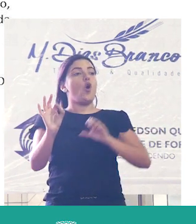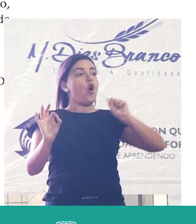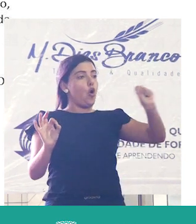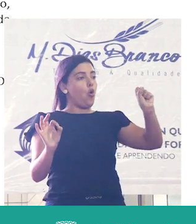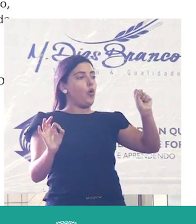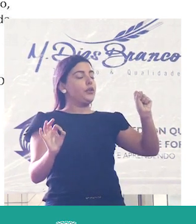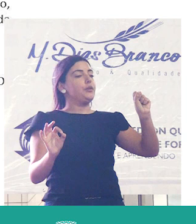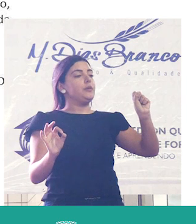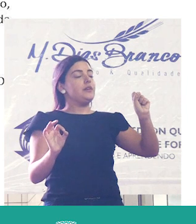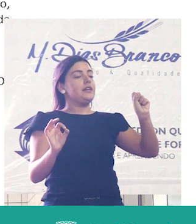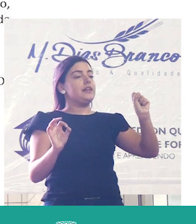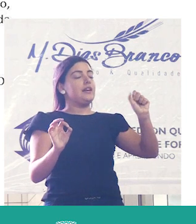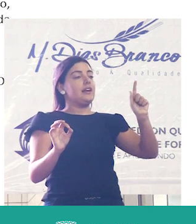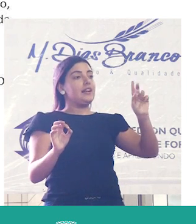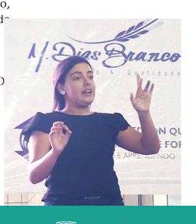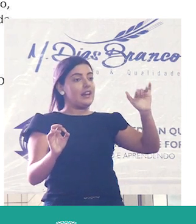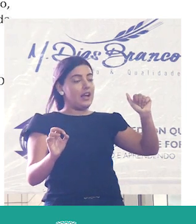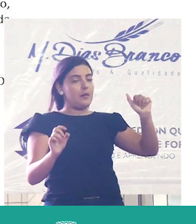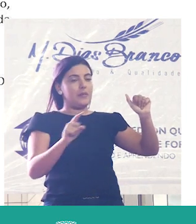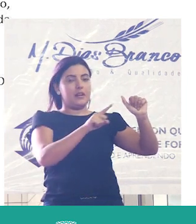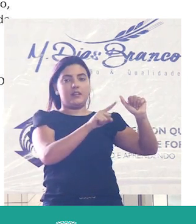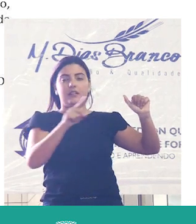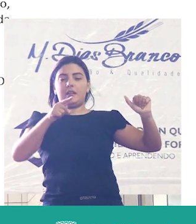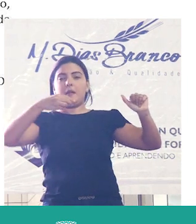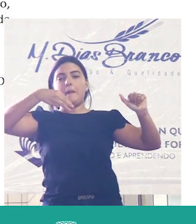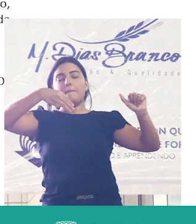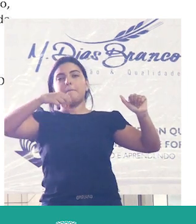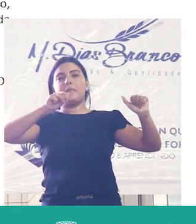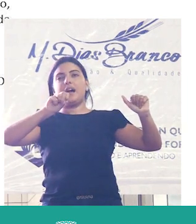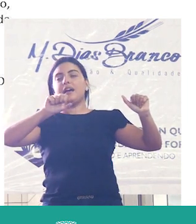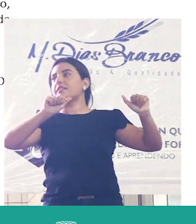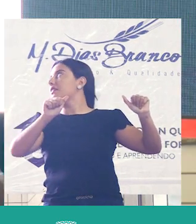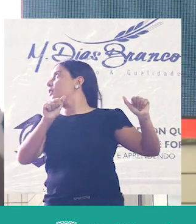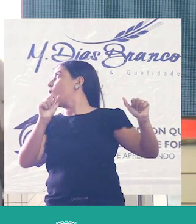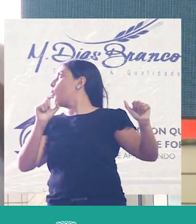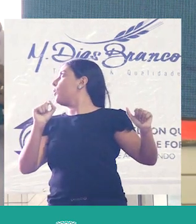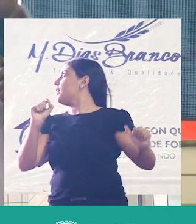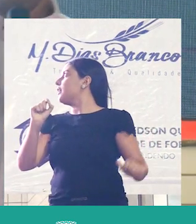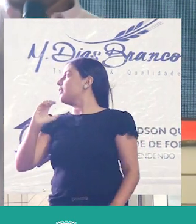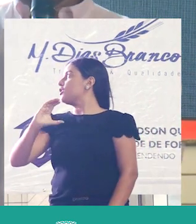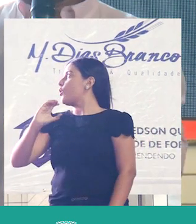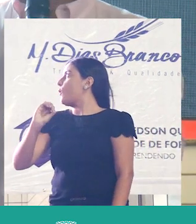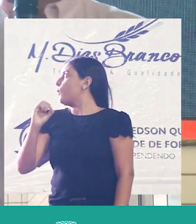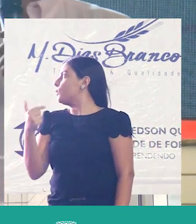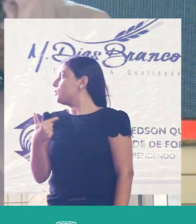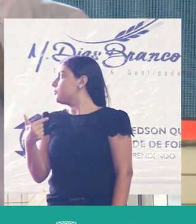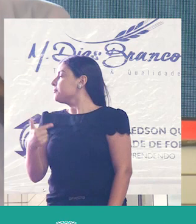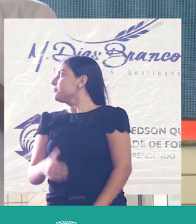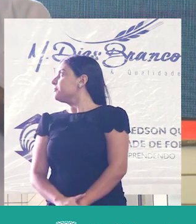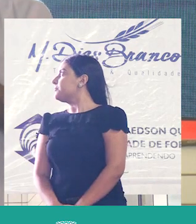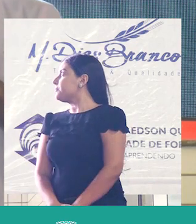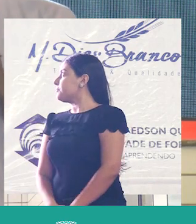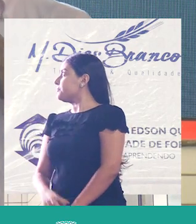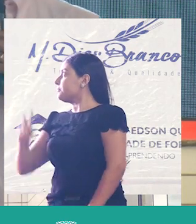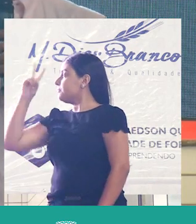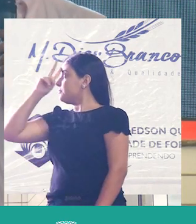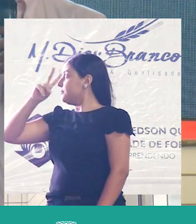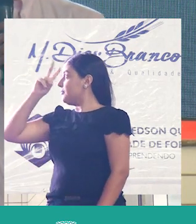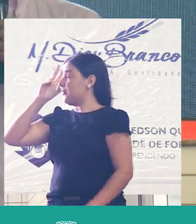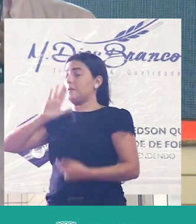de óxido de cobre produzirão uma massa de CO2 igual a... pessoal, lembra do que eu falei no